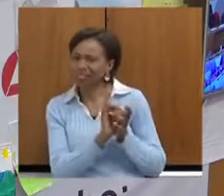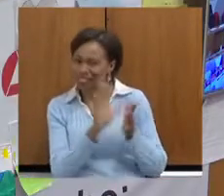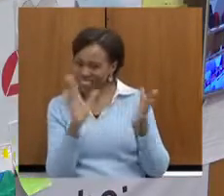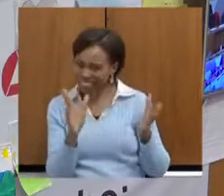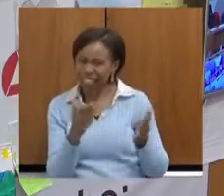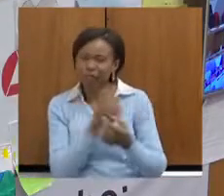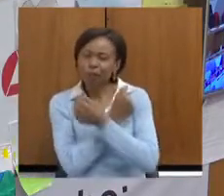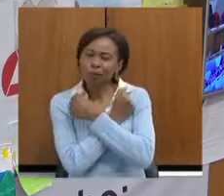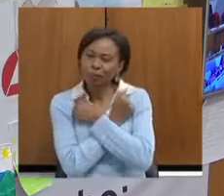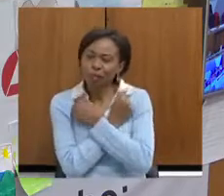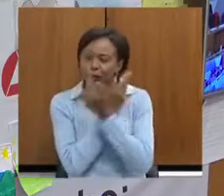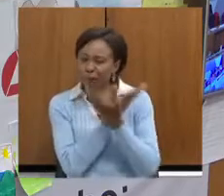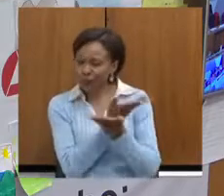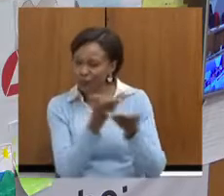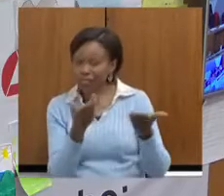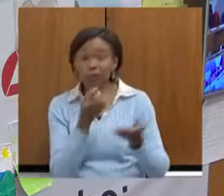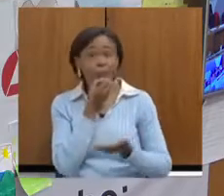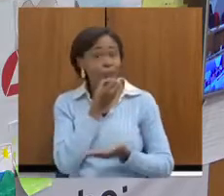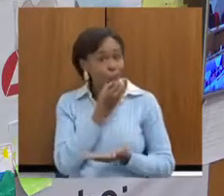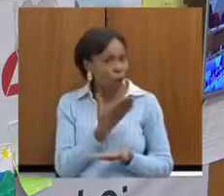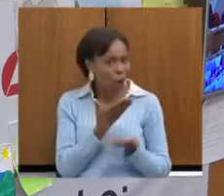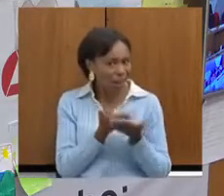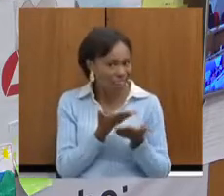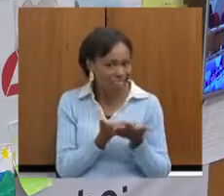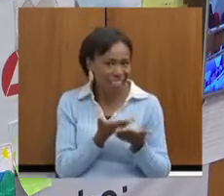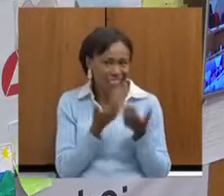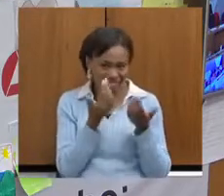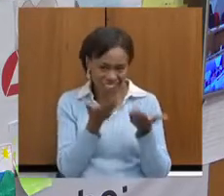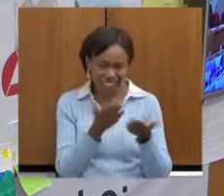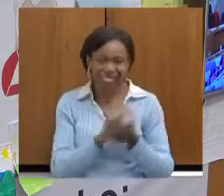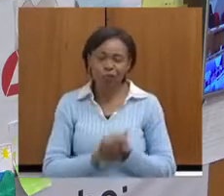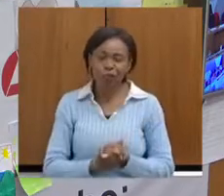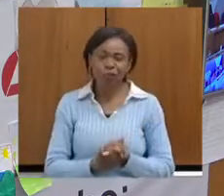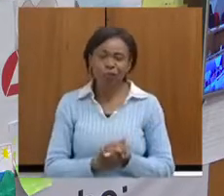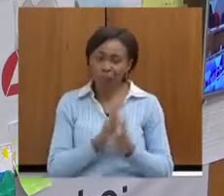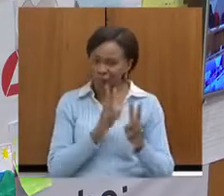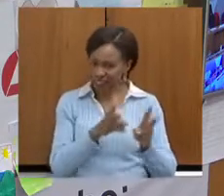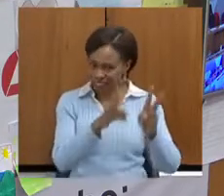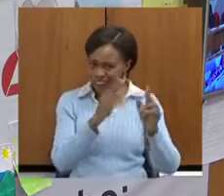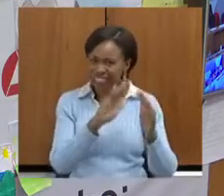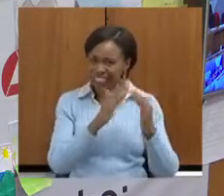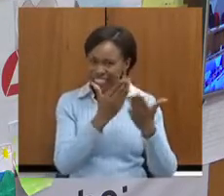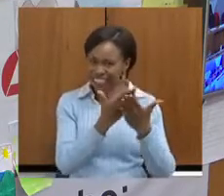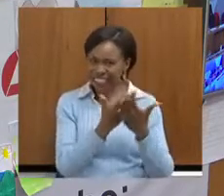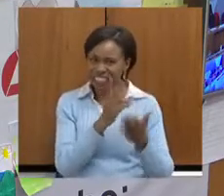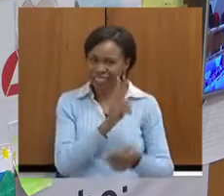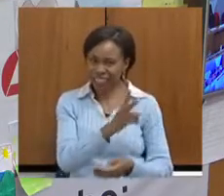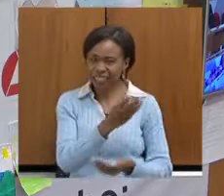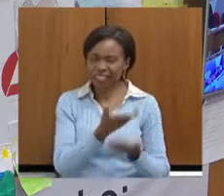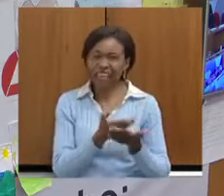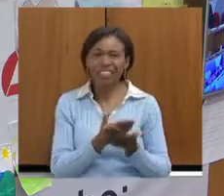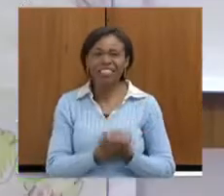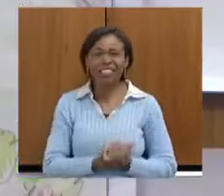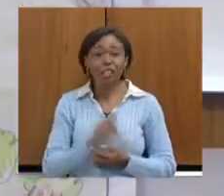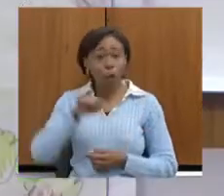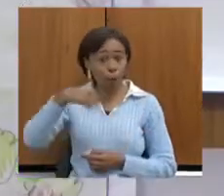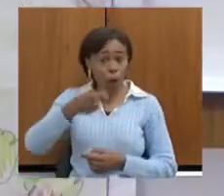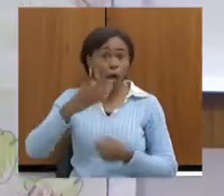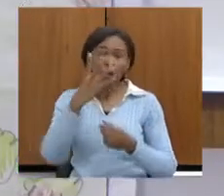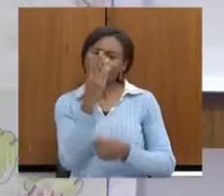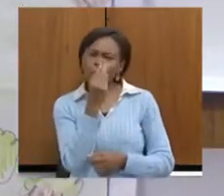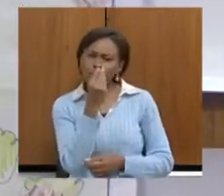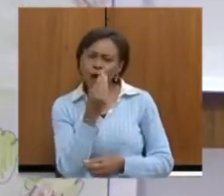de todo mundo e boa aula né boa aula e boa continuidade aí das aulas depois as fotos as imagens